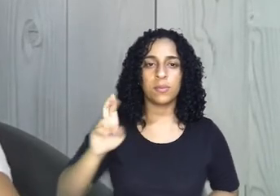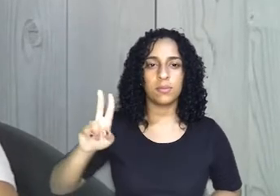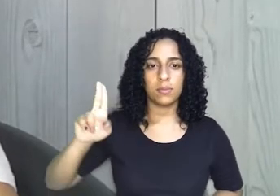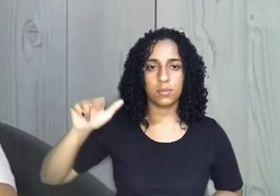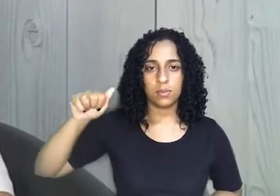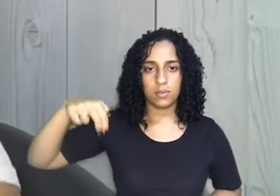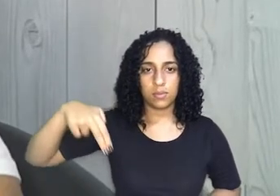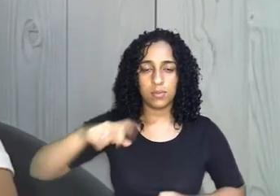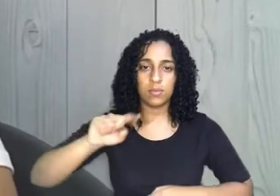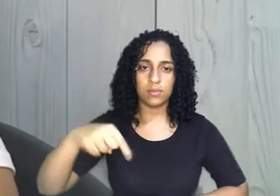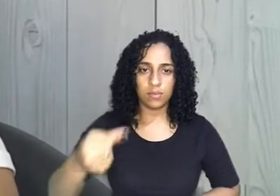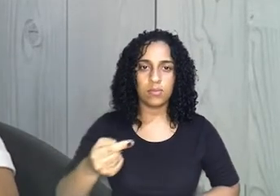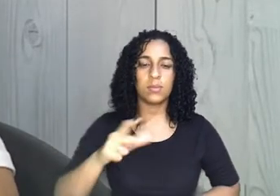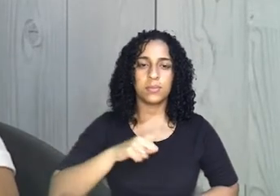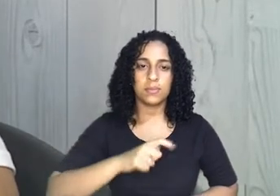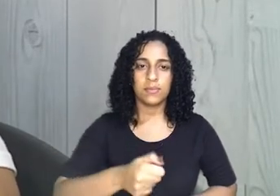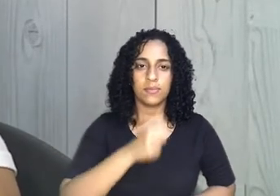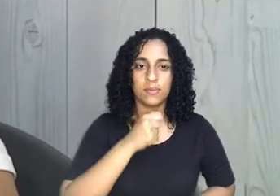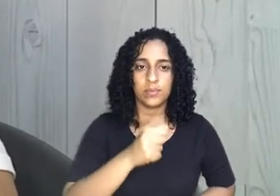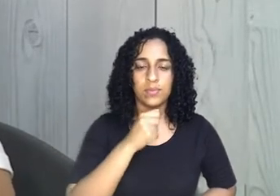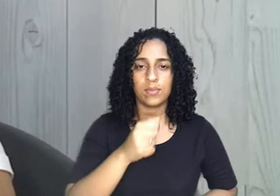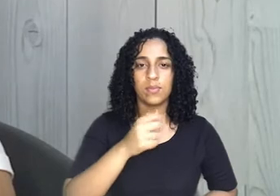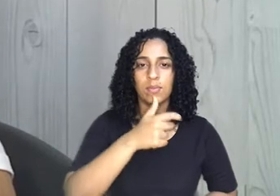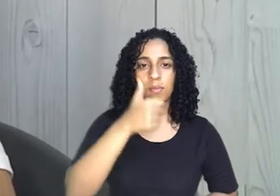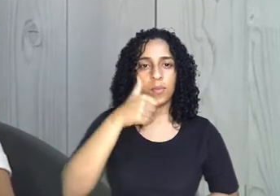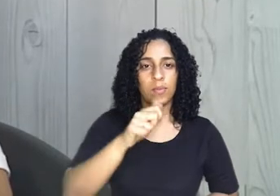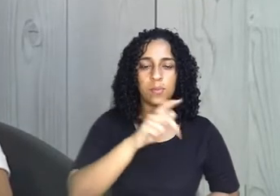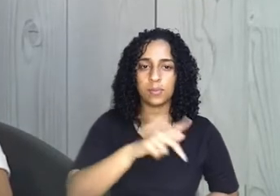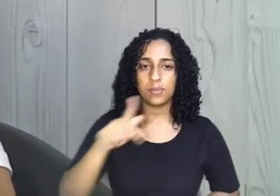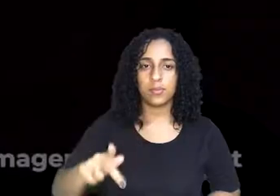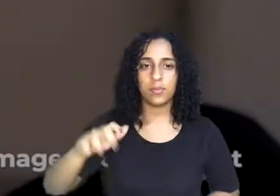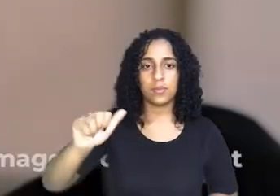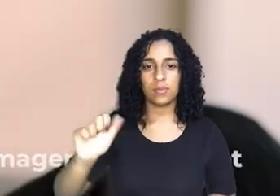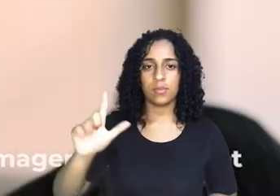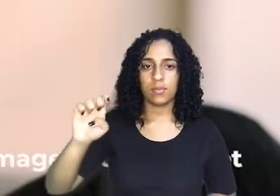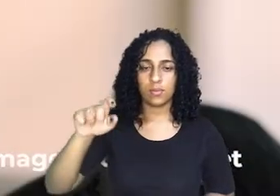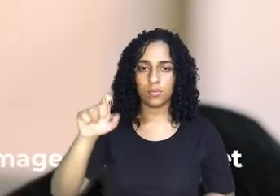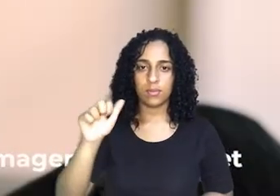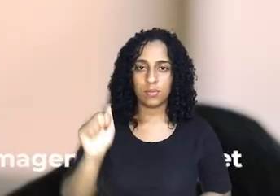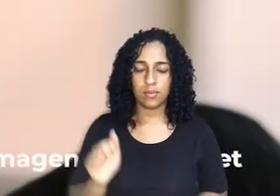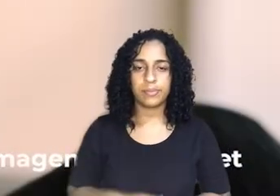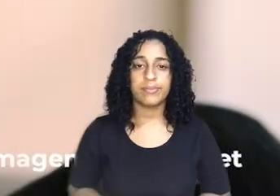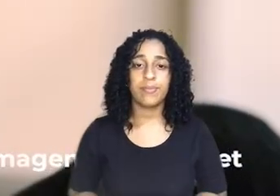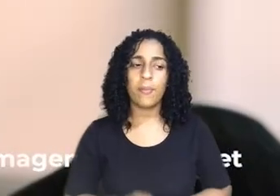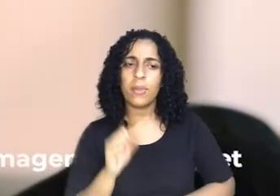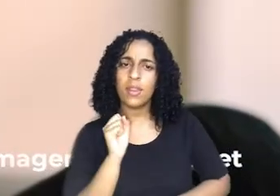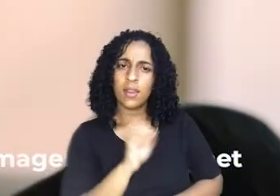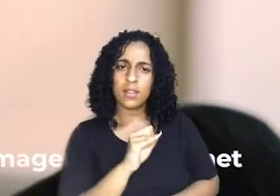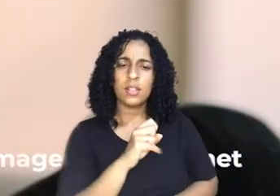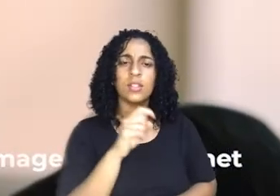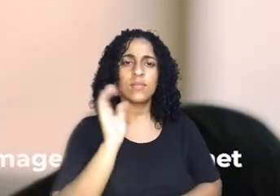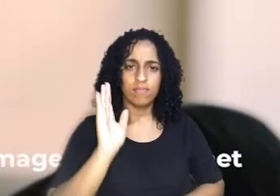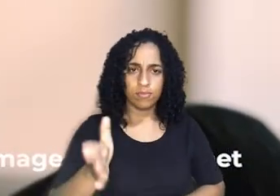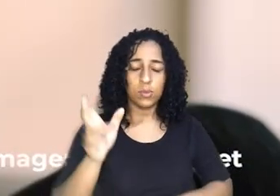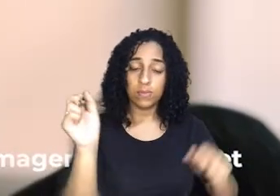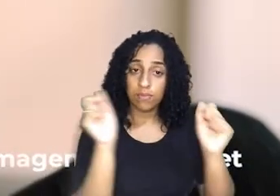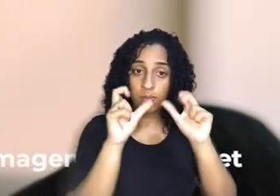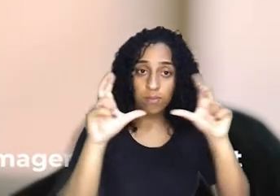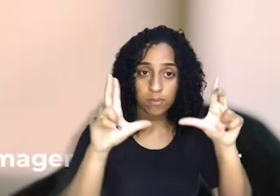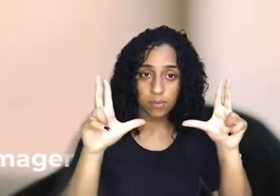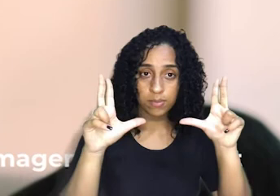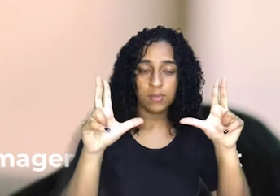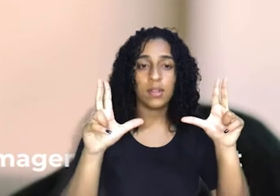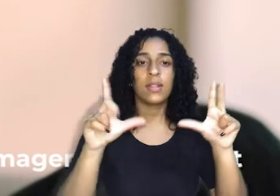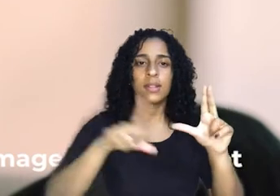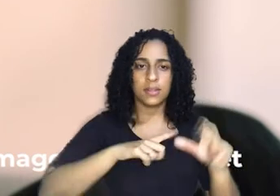e na sequência a continuação da entrevista com a professora Alexia se essa situação já te deixo o alerta tem mais